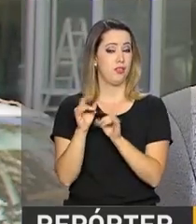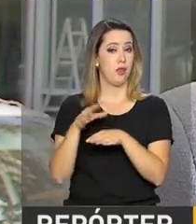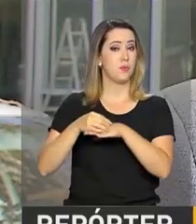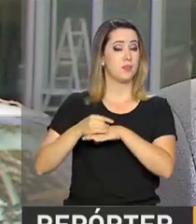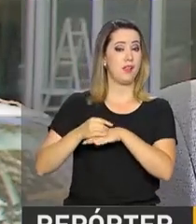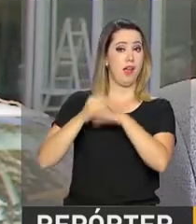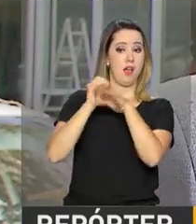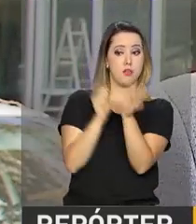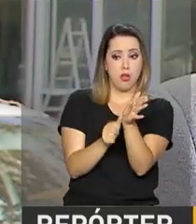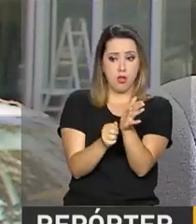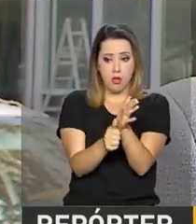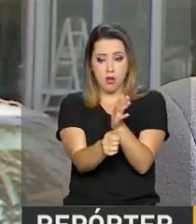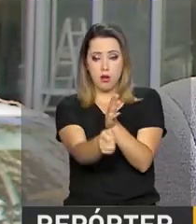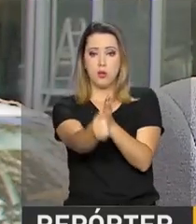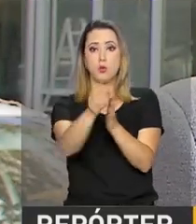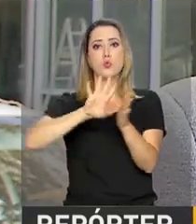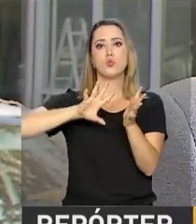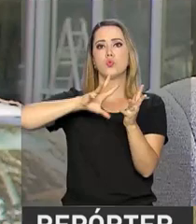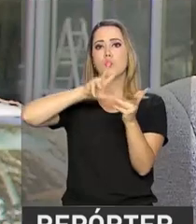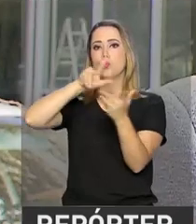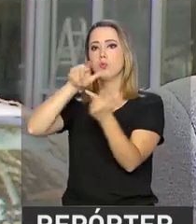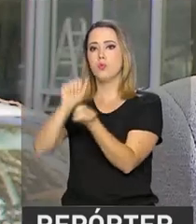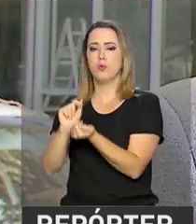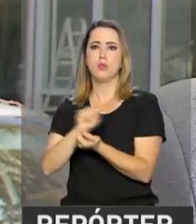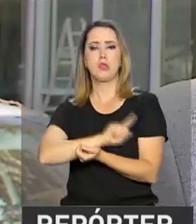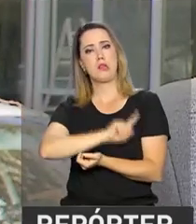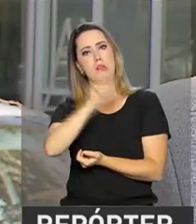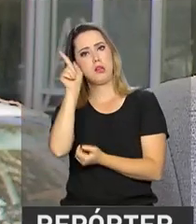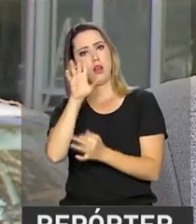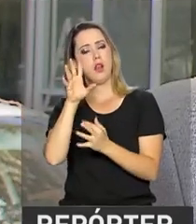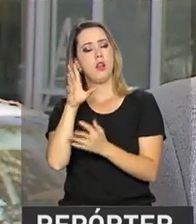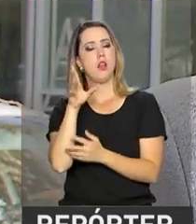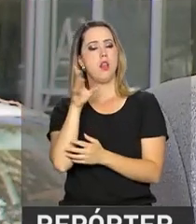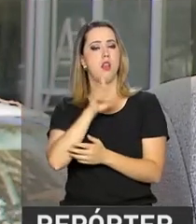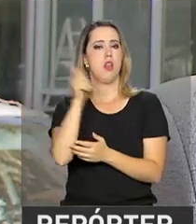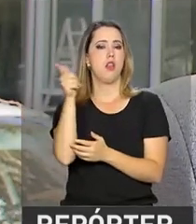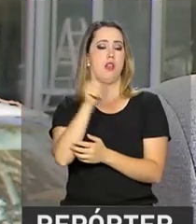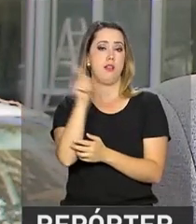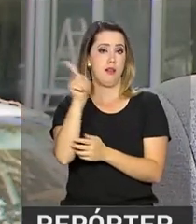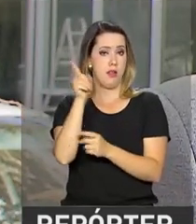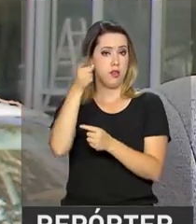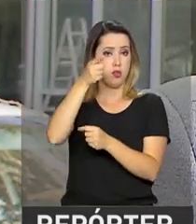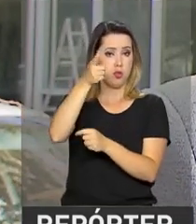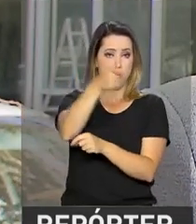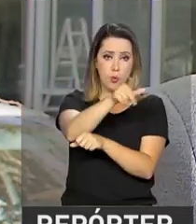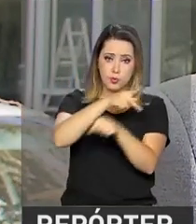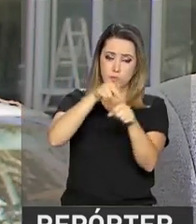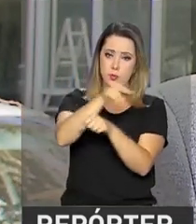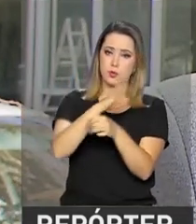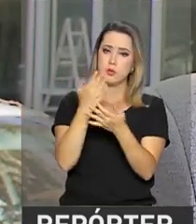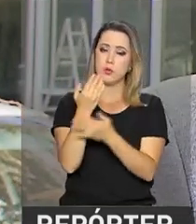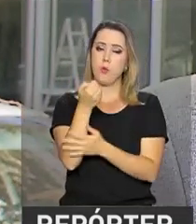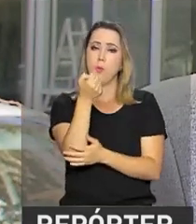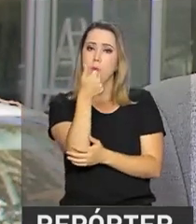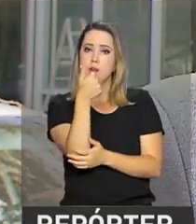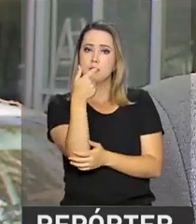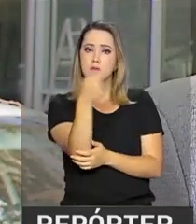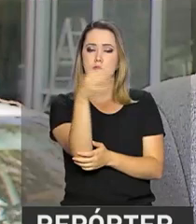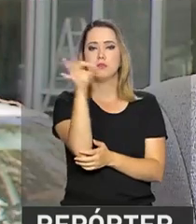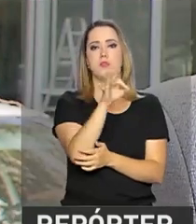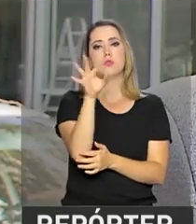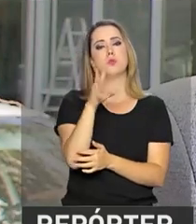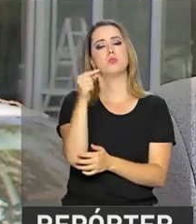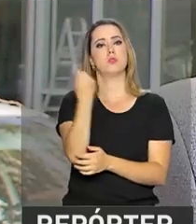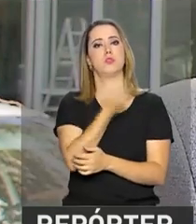grãos do mundo lá fora os alimentos produzidos nos campos daqui conquistar uma fatia de quase 7% de